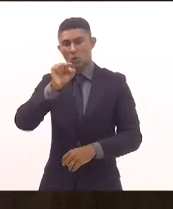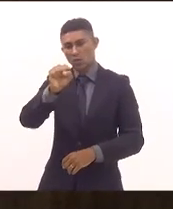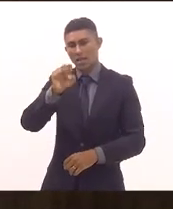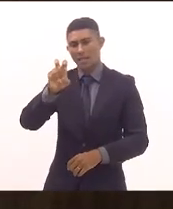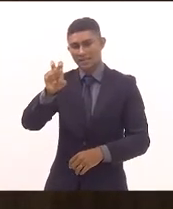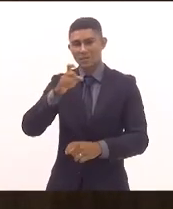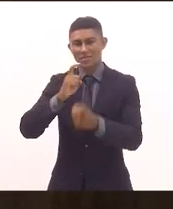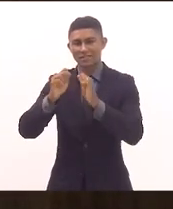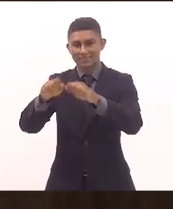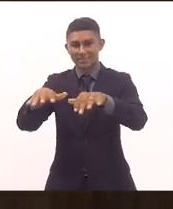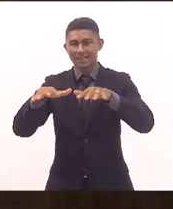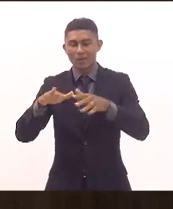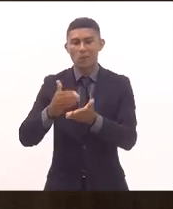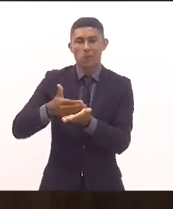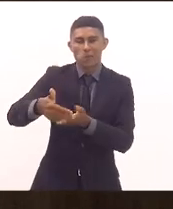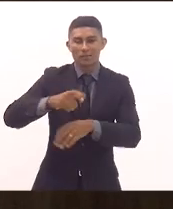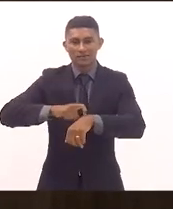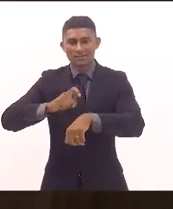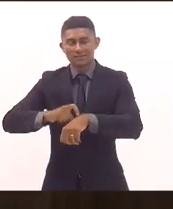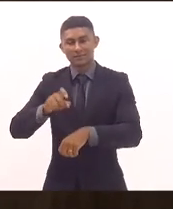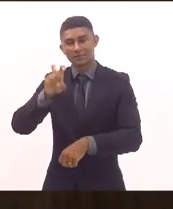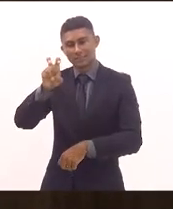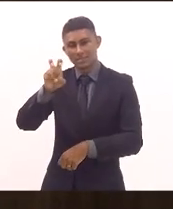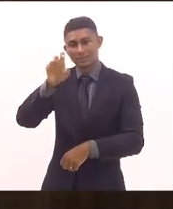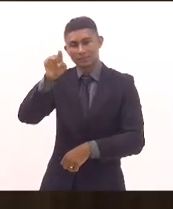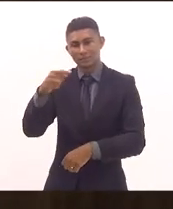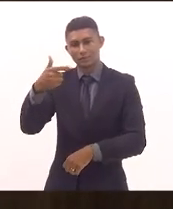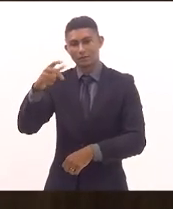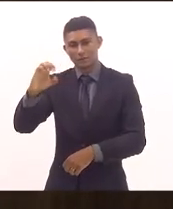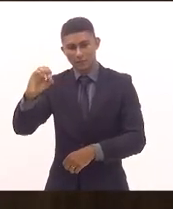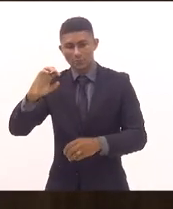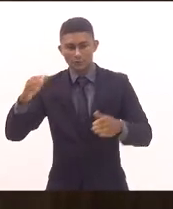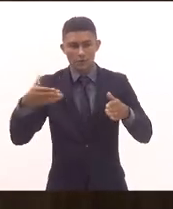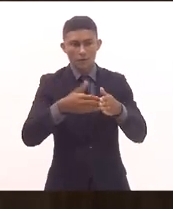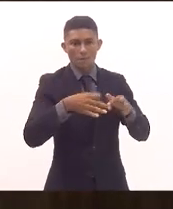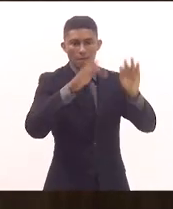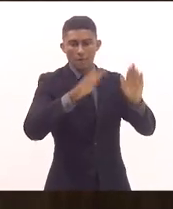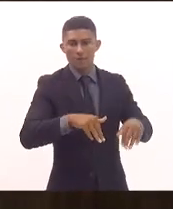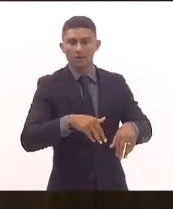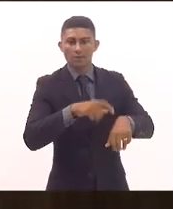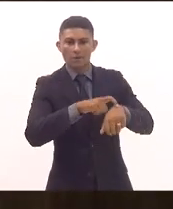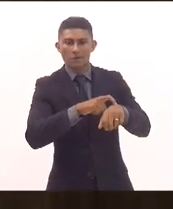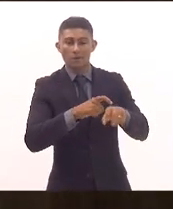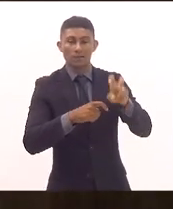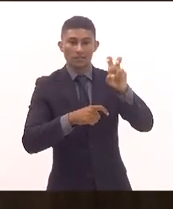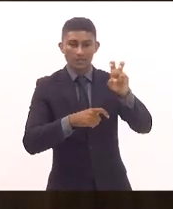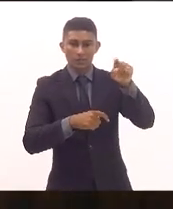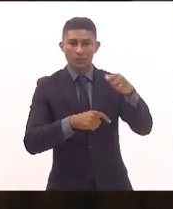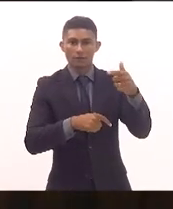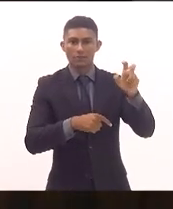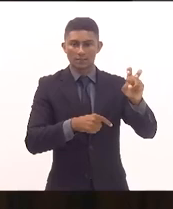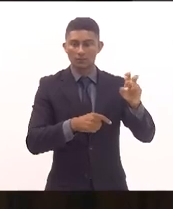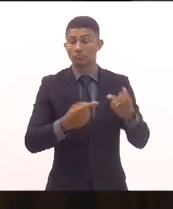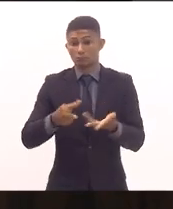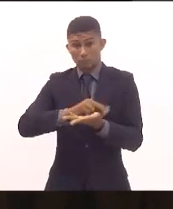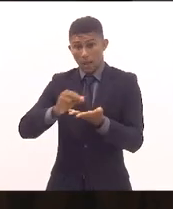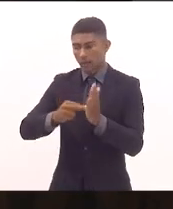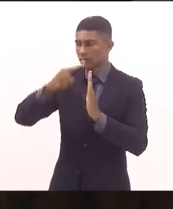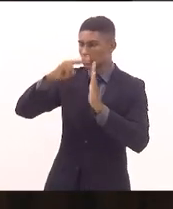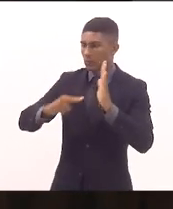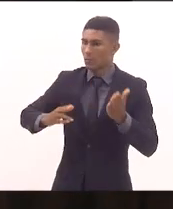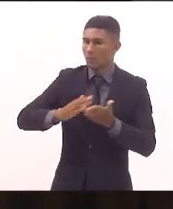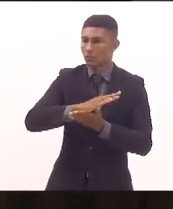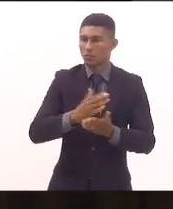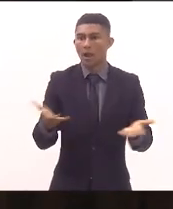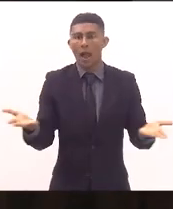85ª sessão extraordinária, que iniciada às 17 horas e 20 minutos, encerrou-se às 17 horas e 25 minutos. Lida e aprovada a ata,